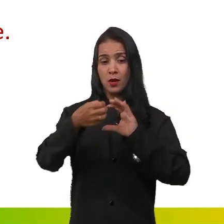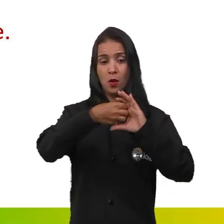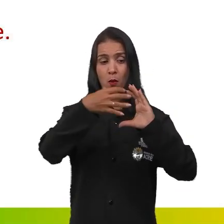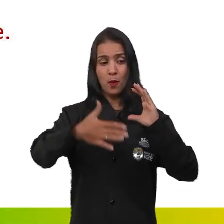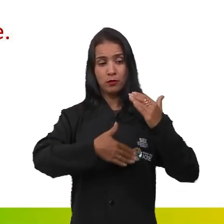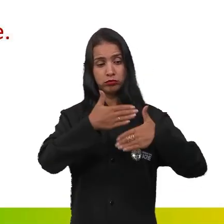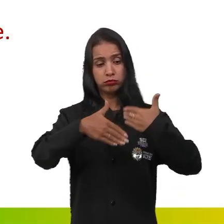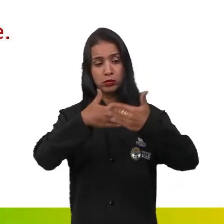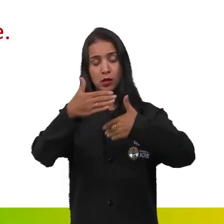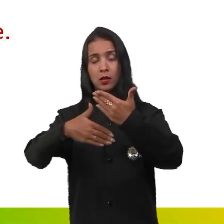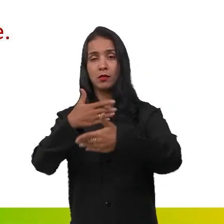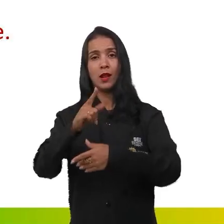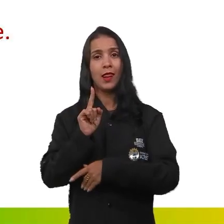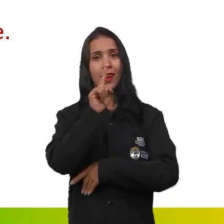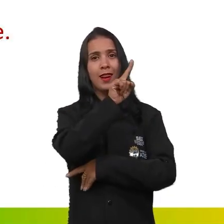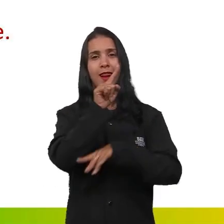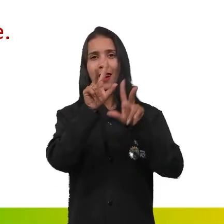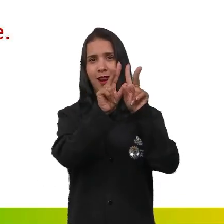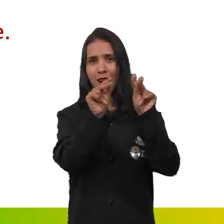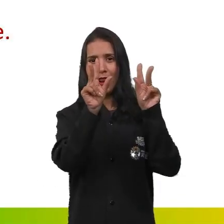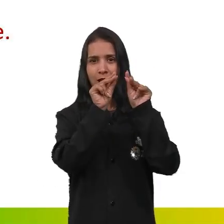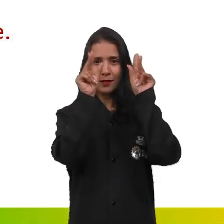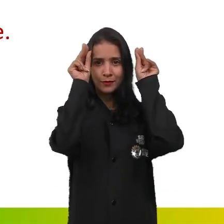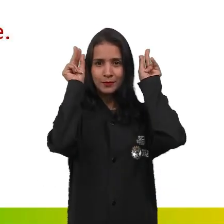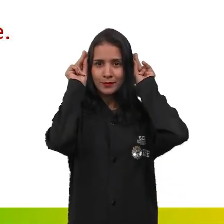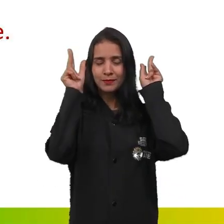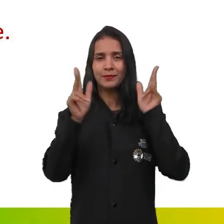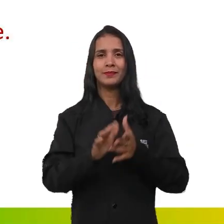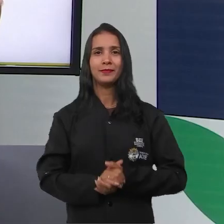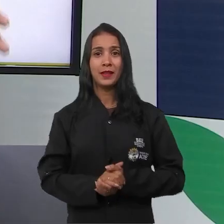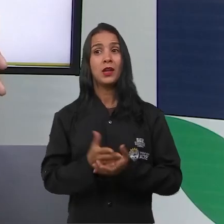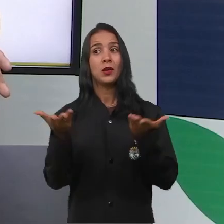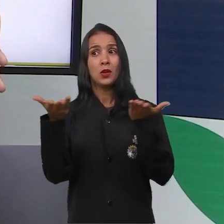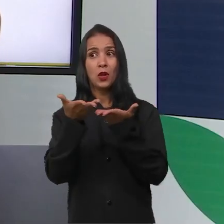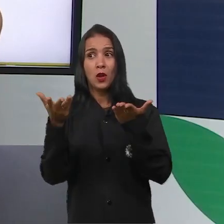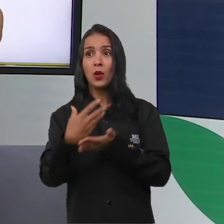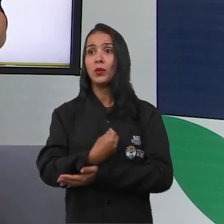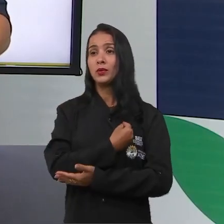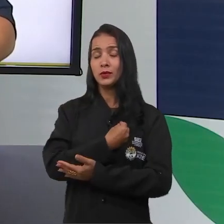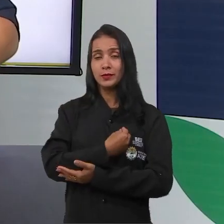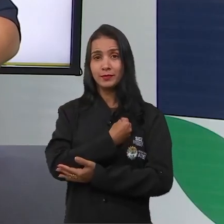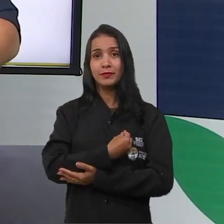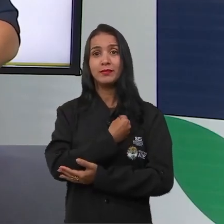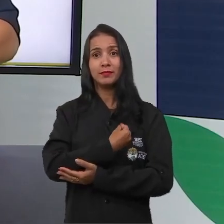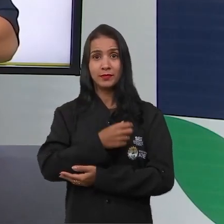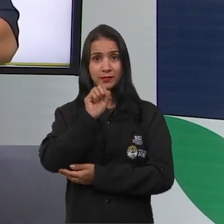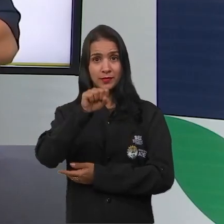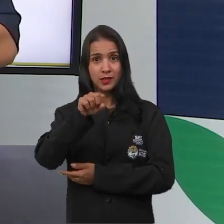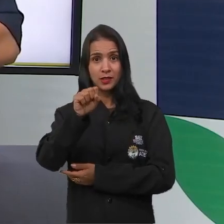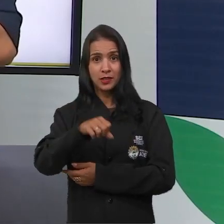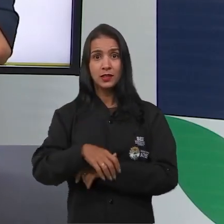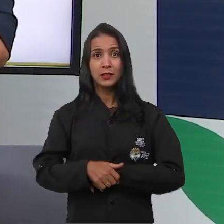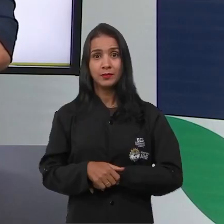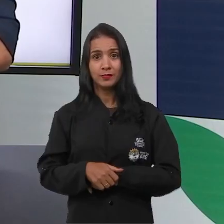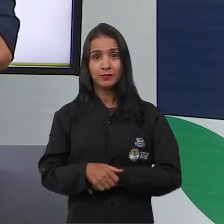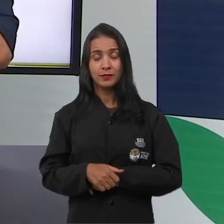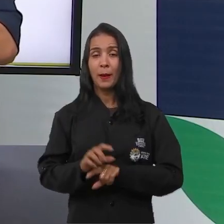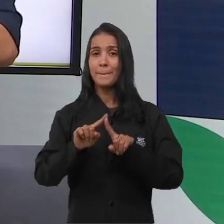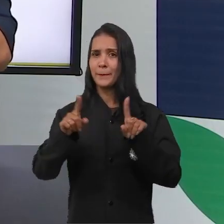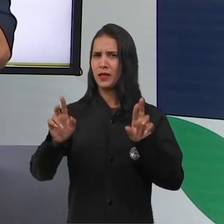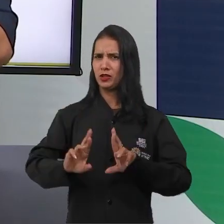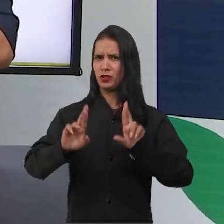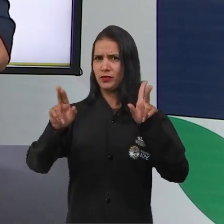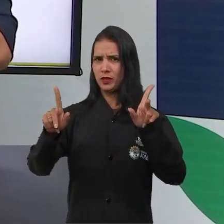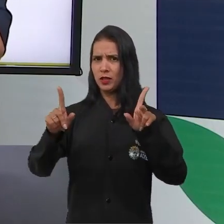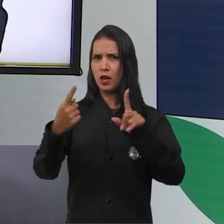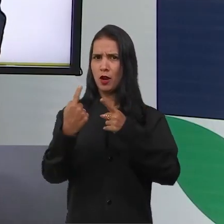desenvolvida lá na Grécia. Tudo bem, gente? E que hoje está presente uma democracia que, ao contrário da Grécia, que